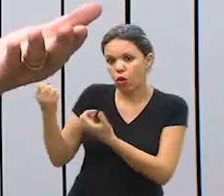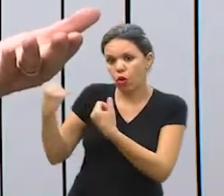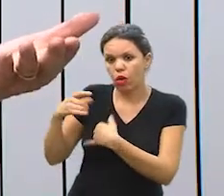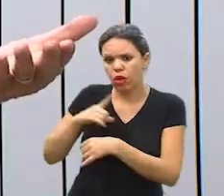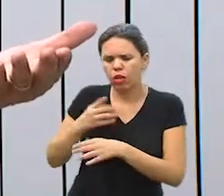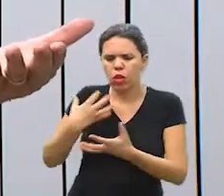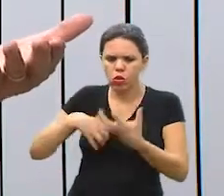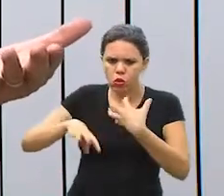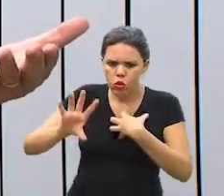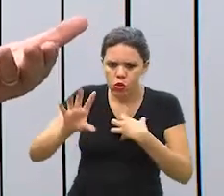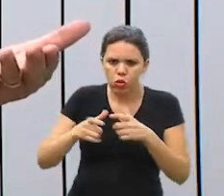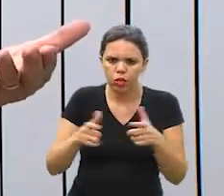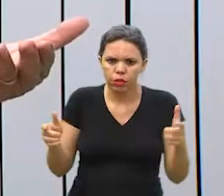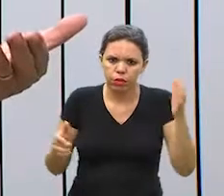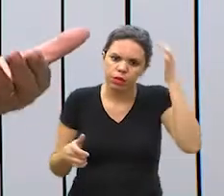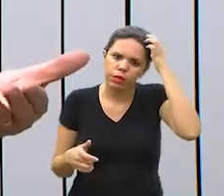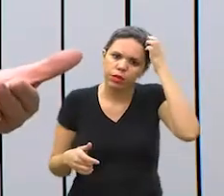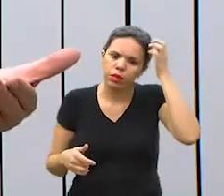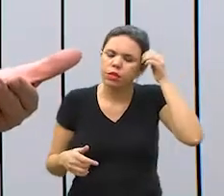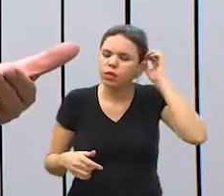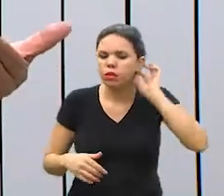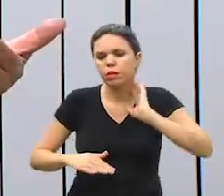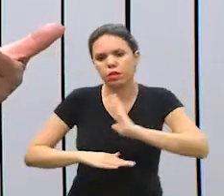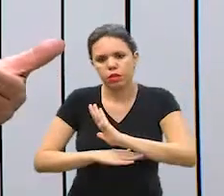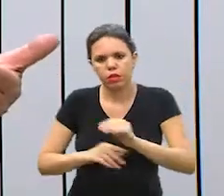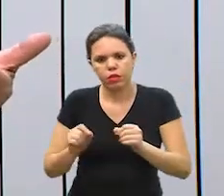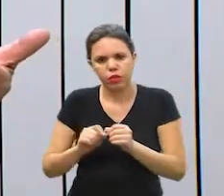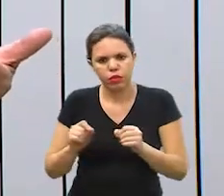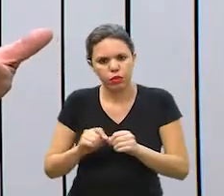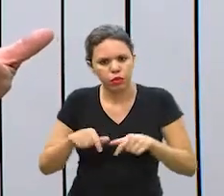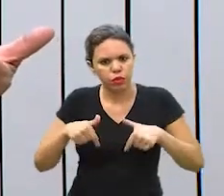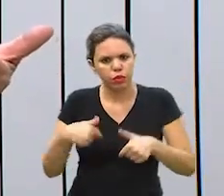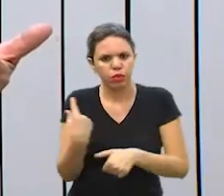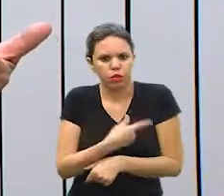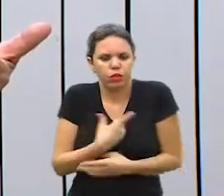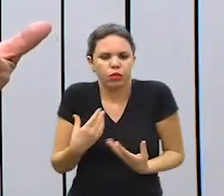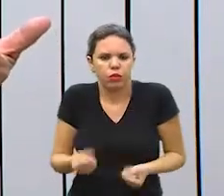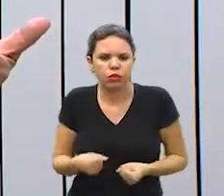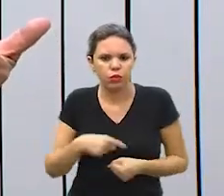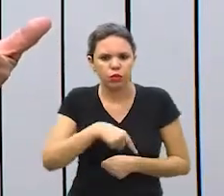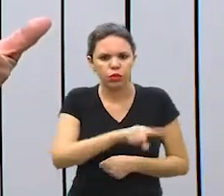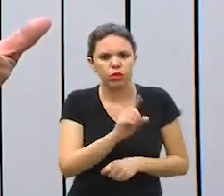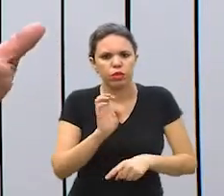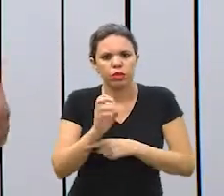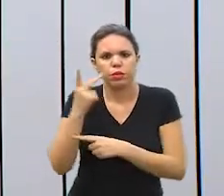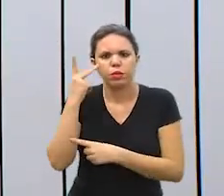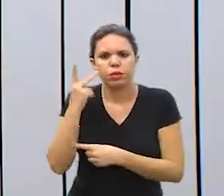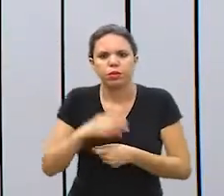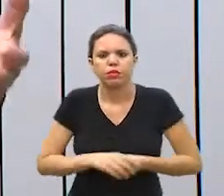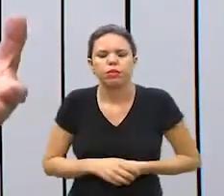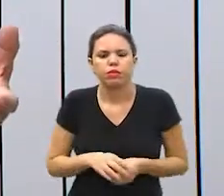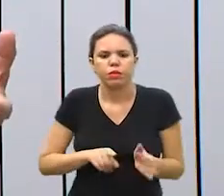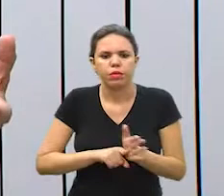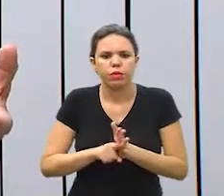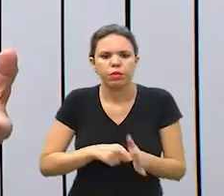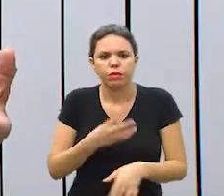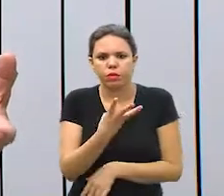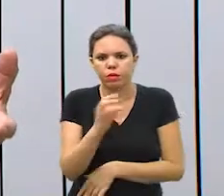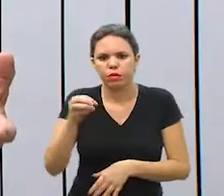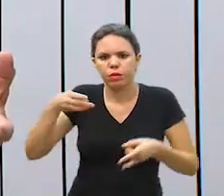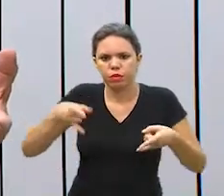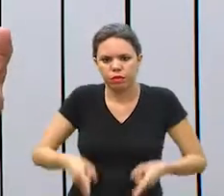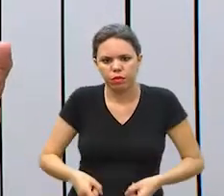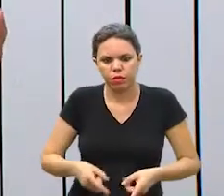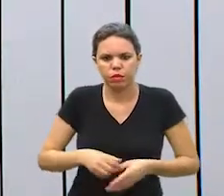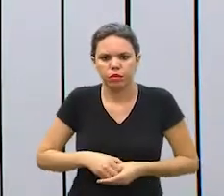uma solidariedade muito grande. A Câmara Municipal está fazendo a sua parte. Nós fomos no estado de São Paulo, buscamos 40 leitos,